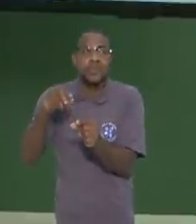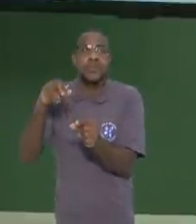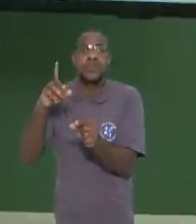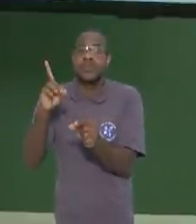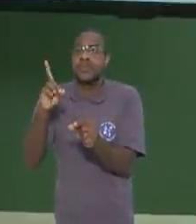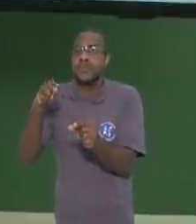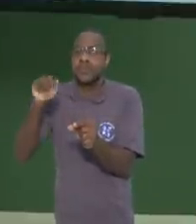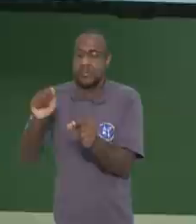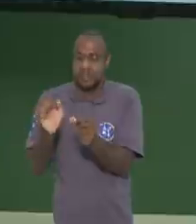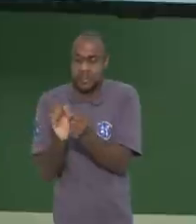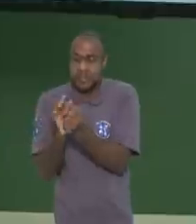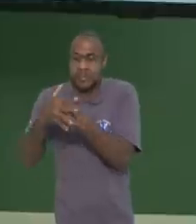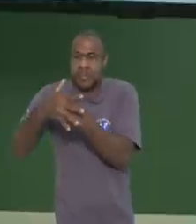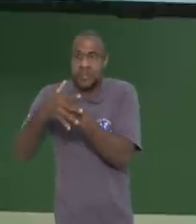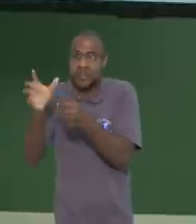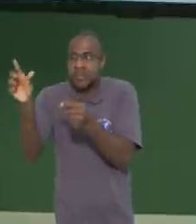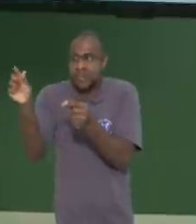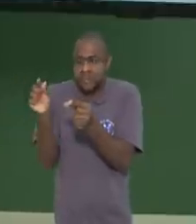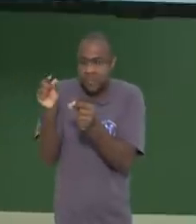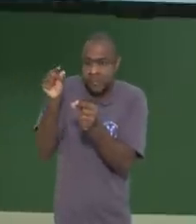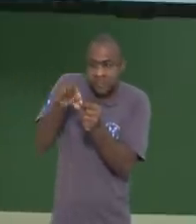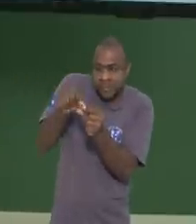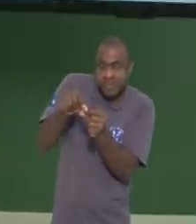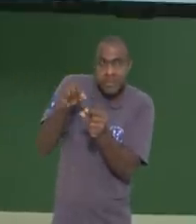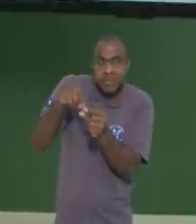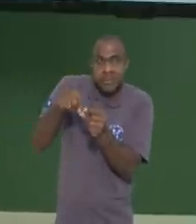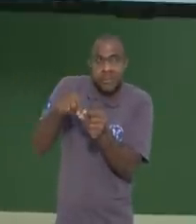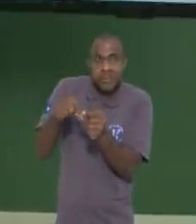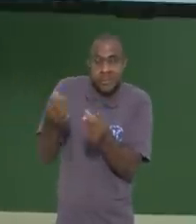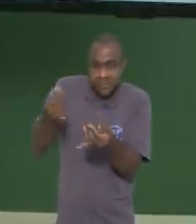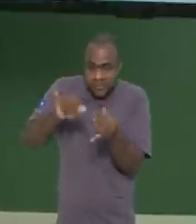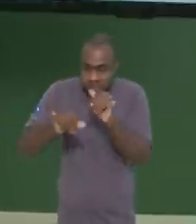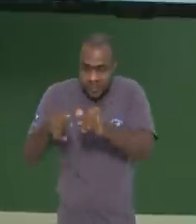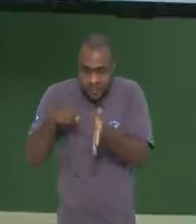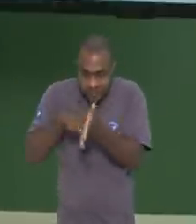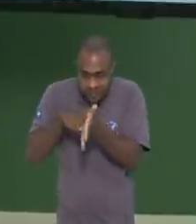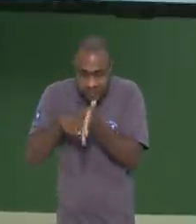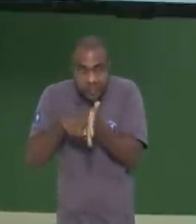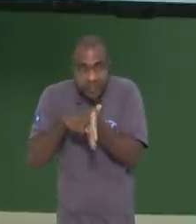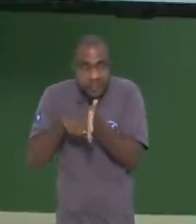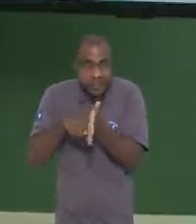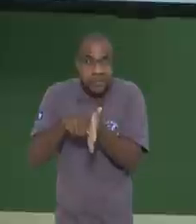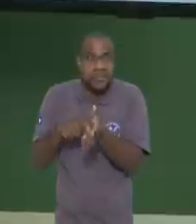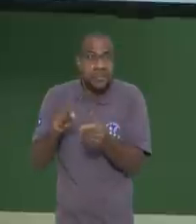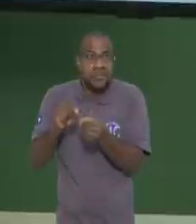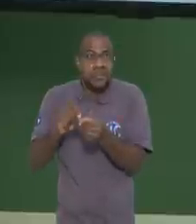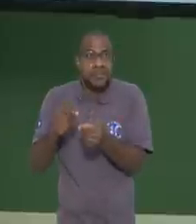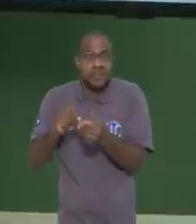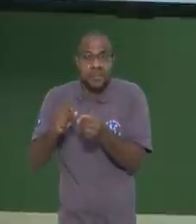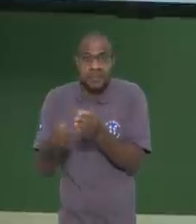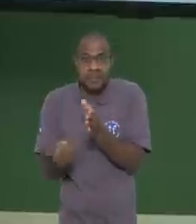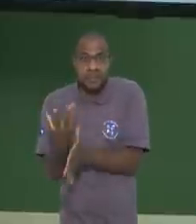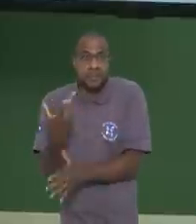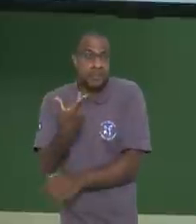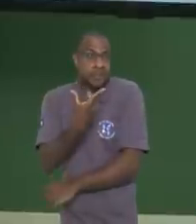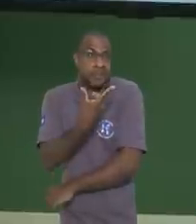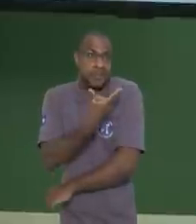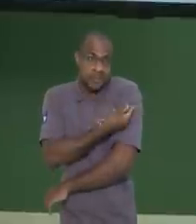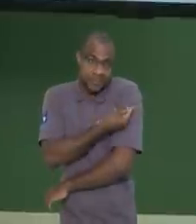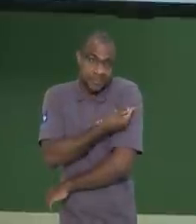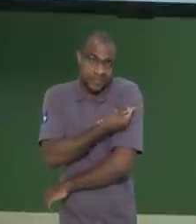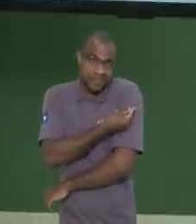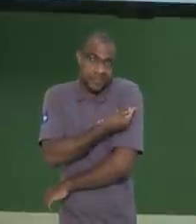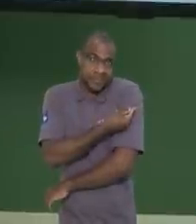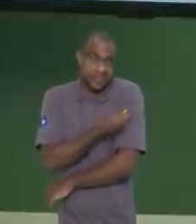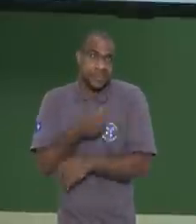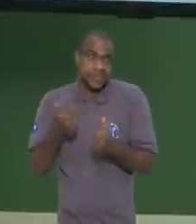do Covid-19. Aí, lá, ó, pegaram, então, colocaram aqui dentro. Nisso, então, eles fizeram a vacina, olha esse nome complicado da vacina aqui,